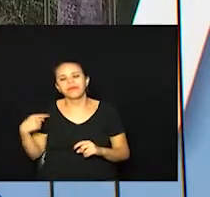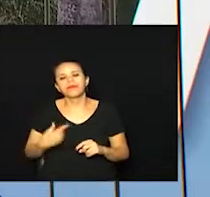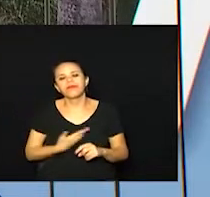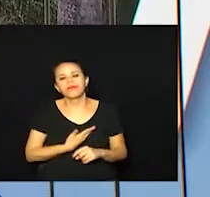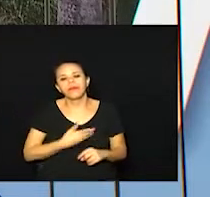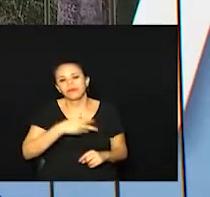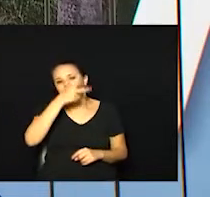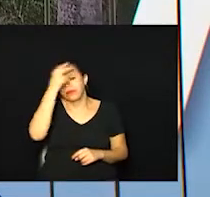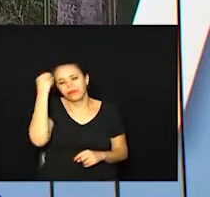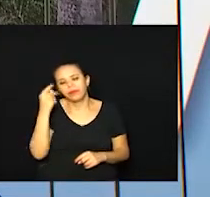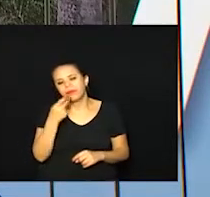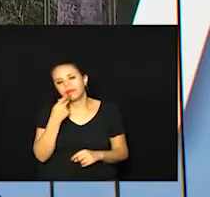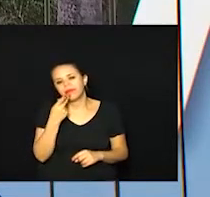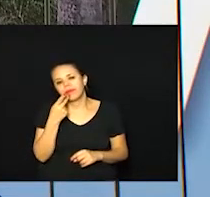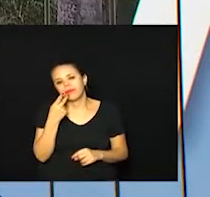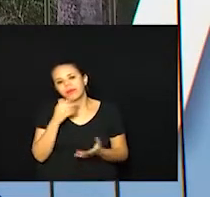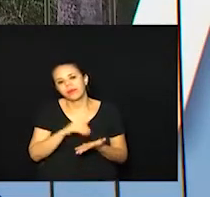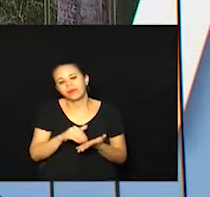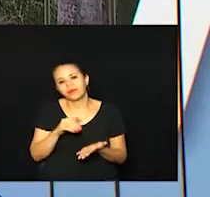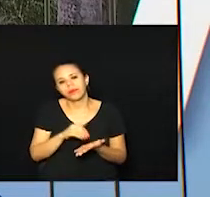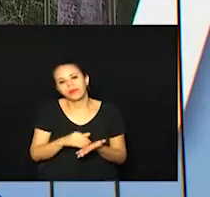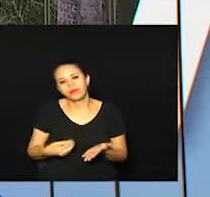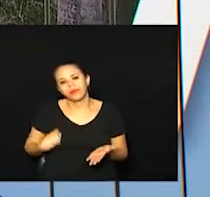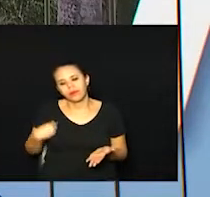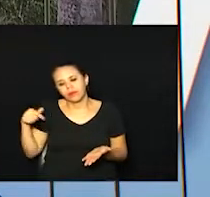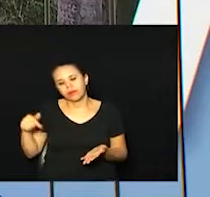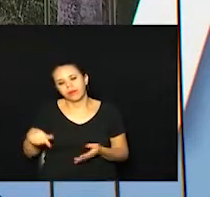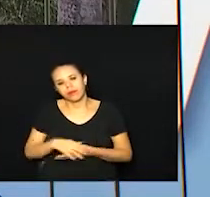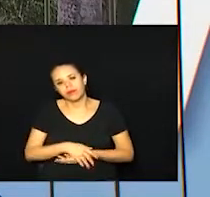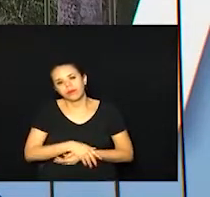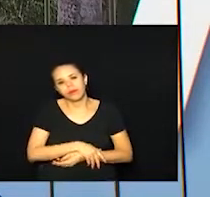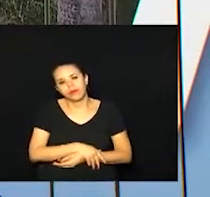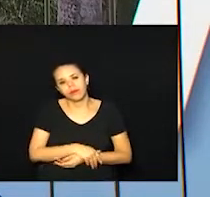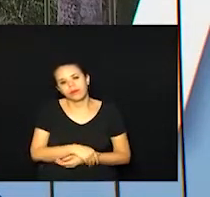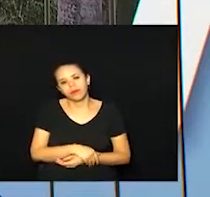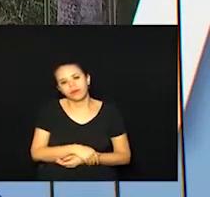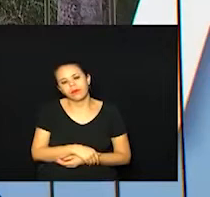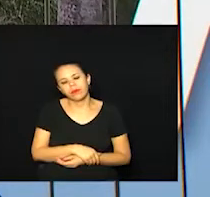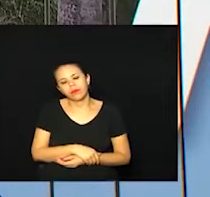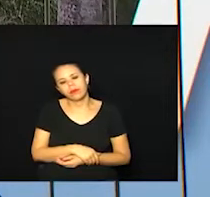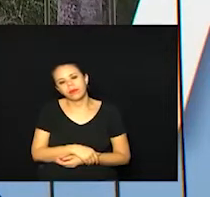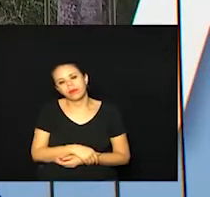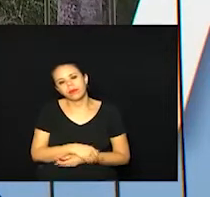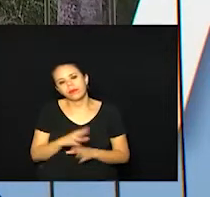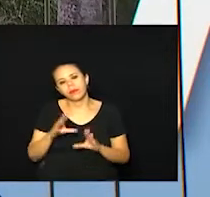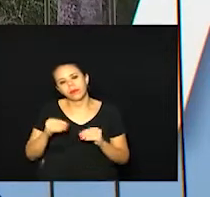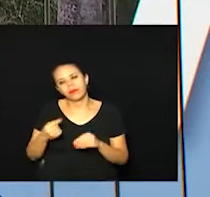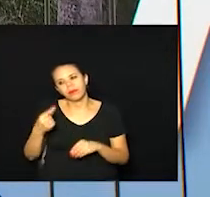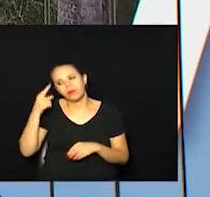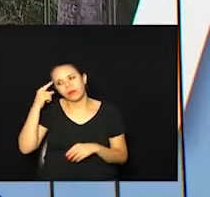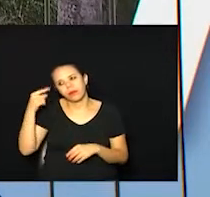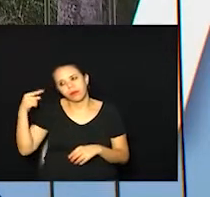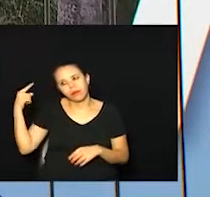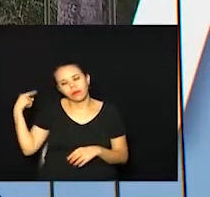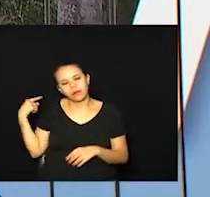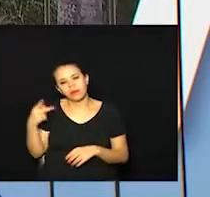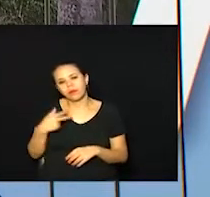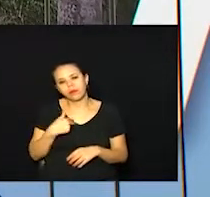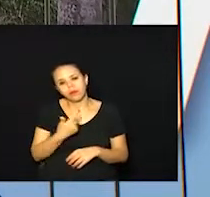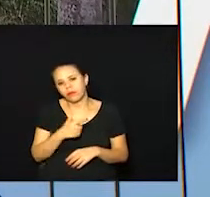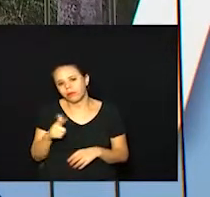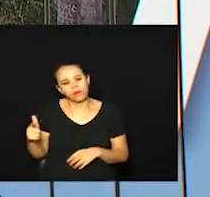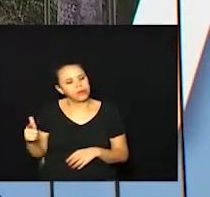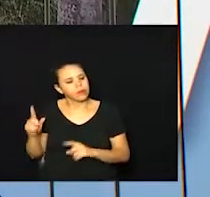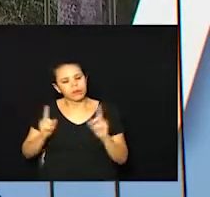Executivo Municipal, embora a secretária estivesse aqui na reunião, o Executivo, na noite daquele dia, disse que não